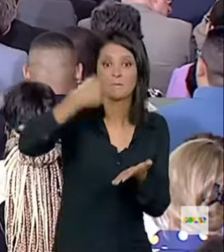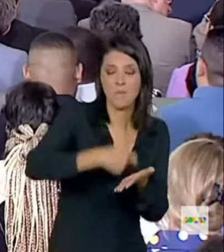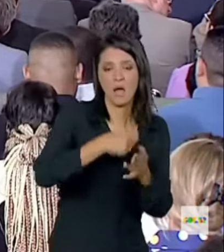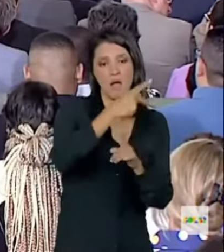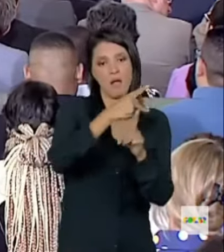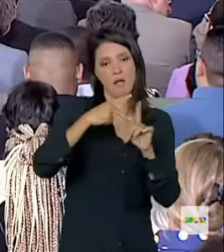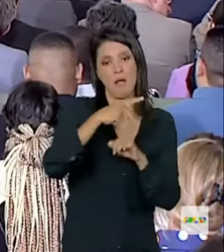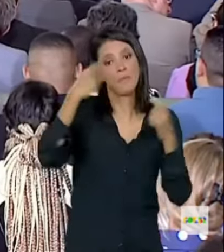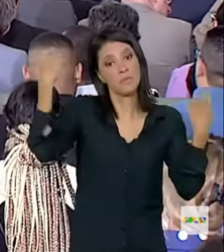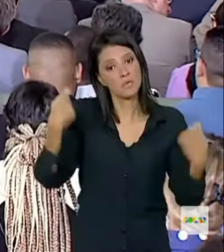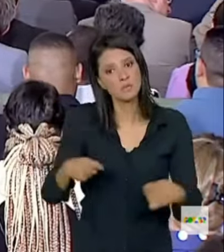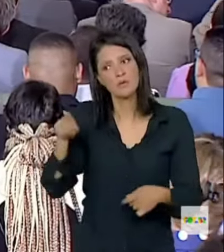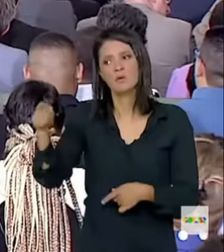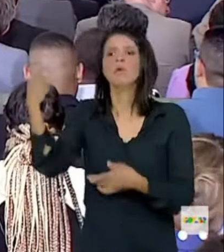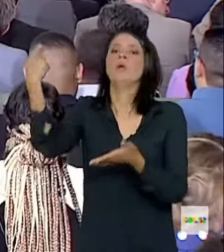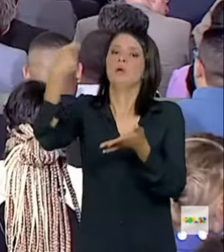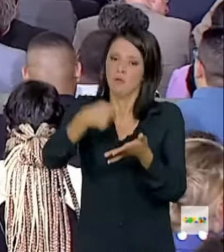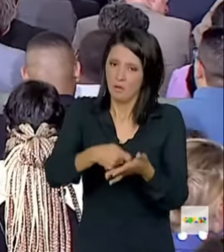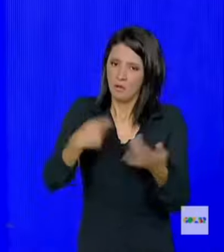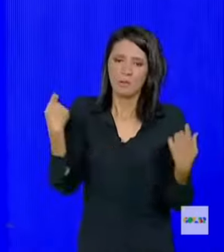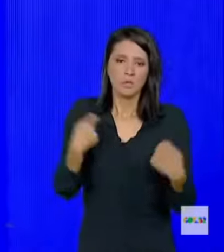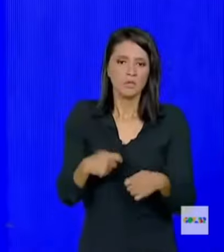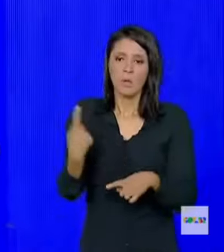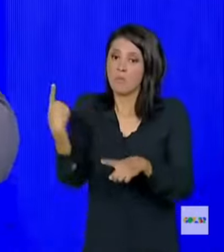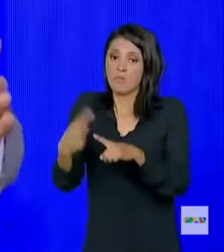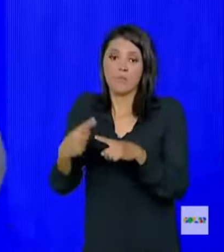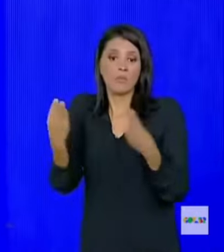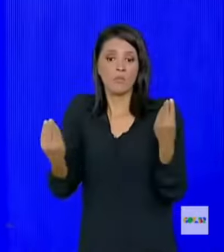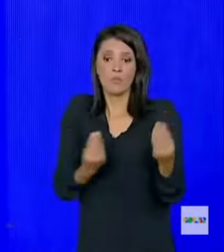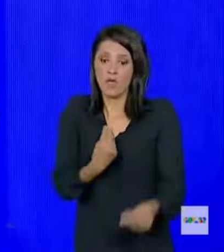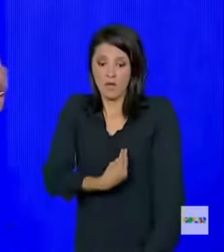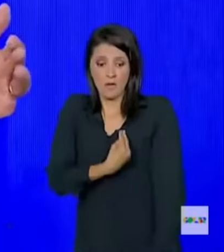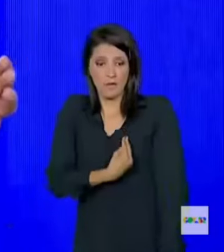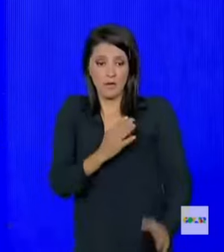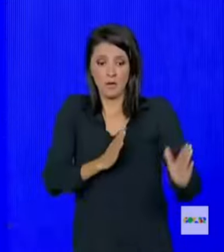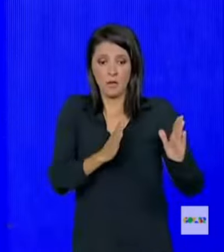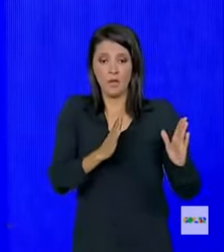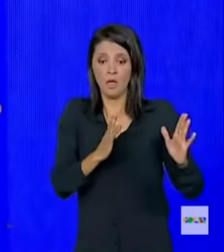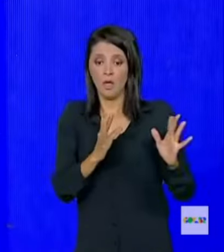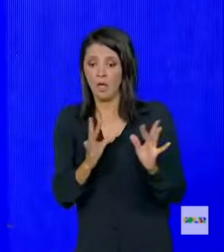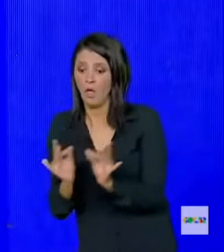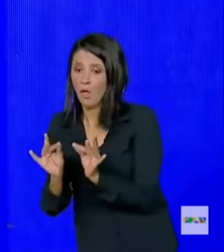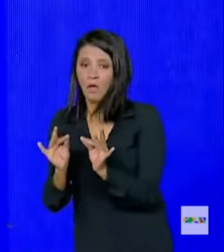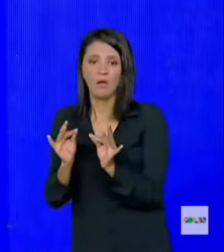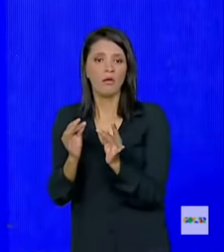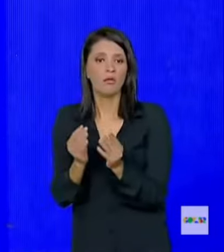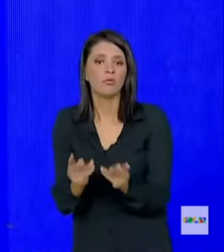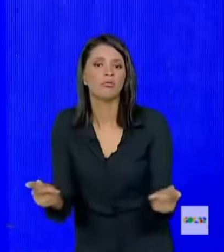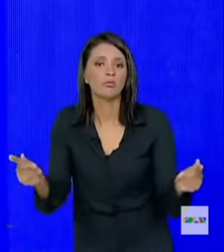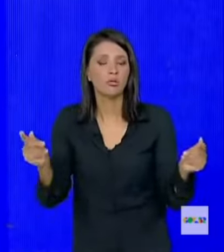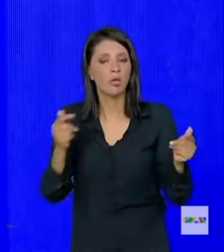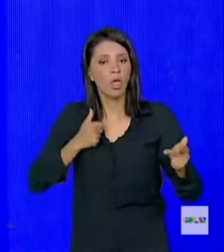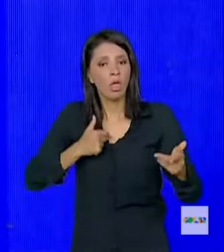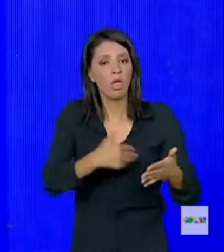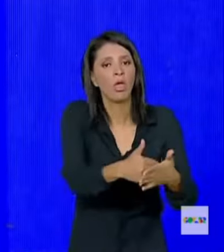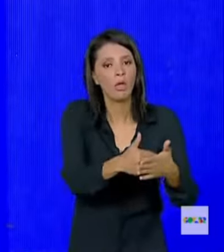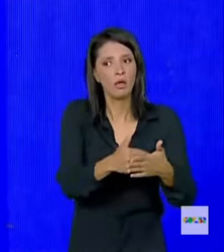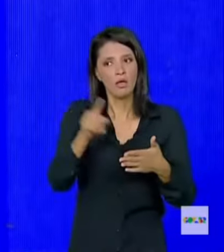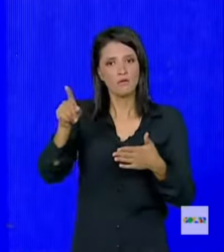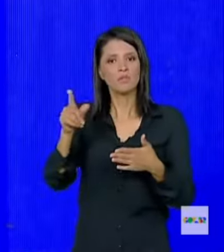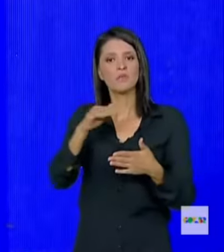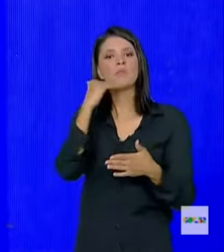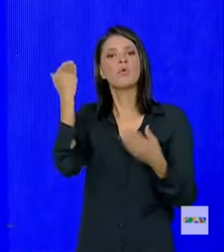Social, Antônio. Você tem que pagar, porque a vida, ela dura um determinado tempo, mas a vida acaba. E quando você for